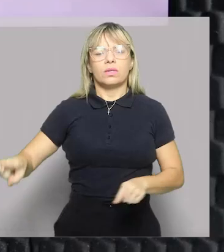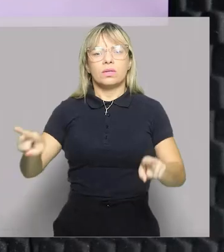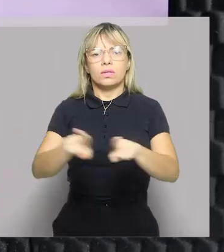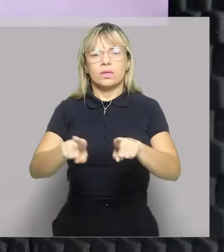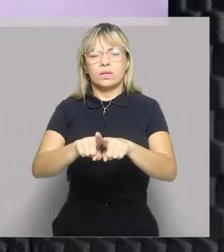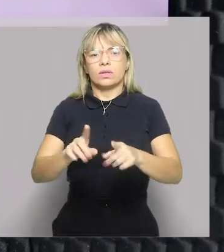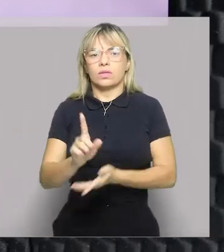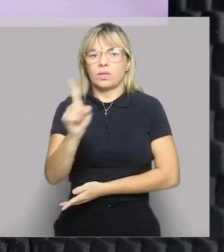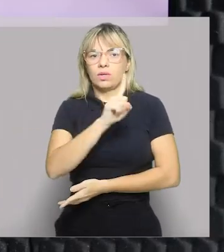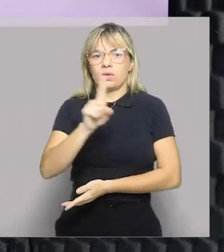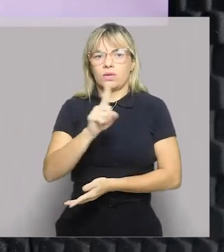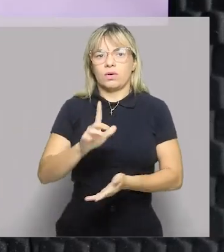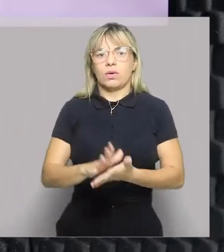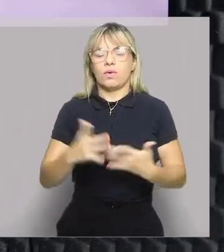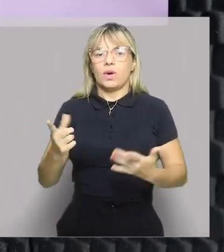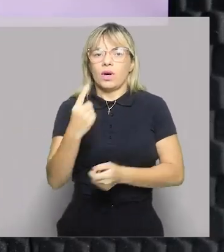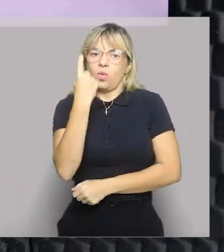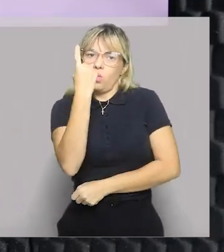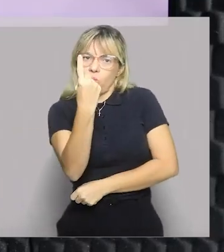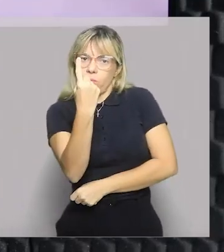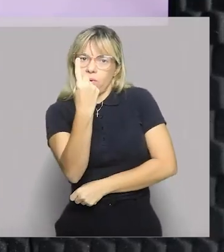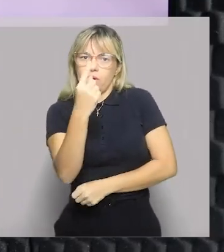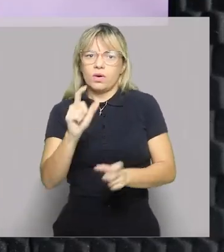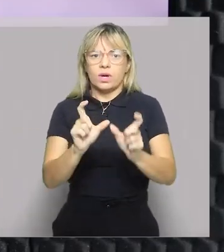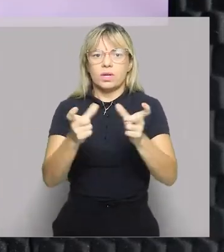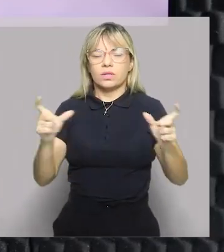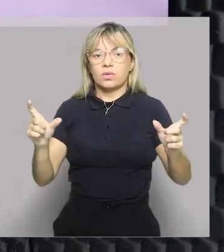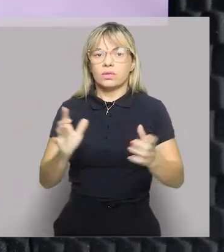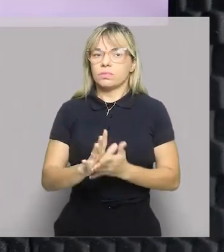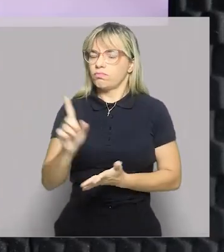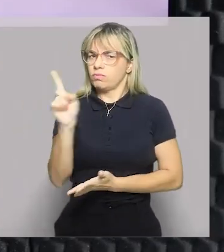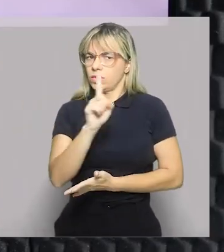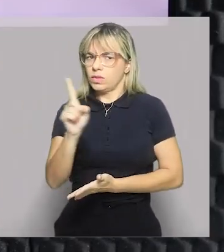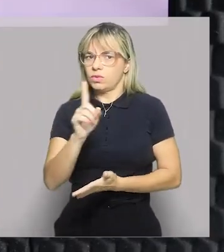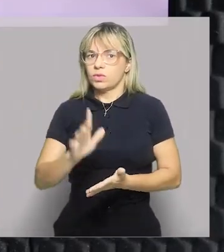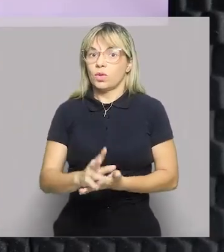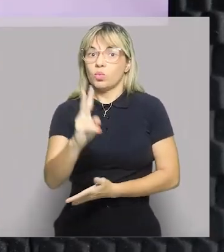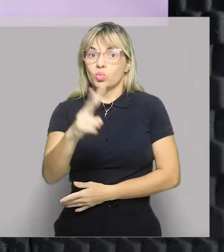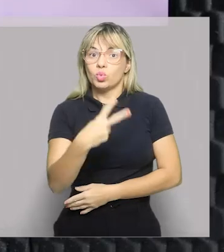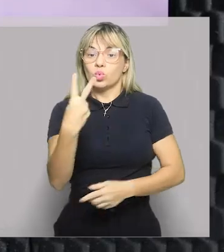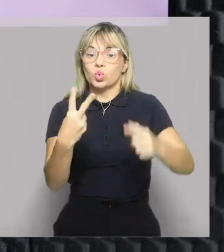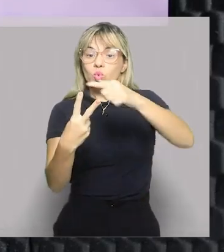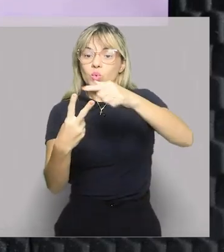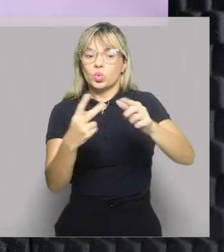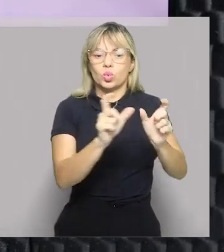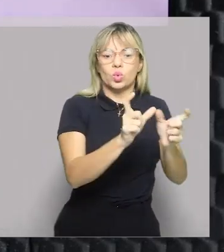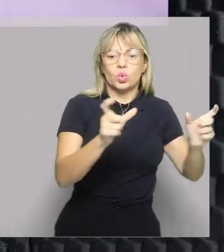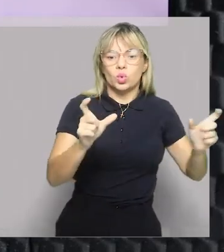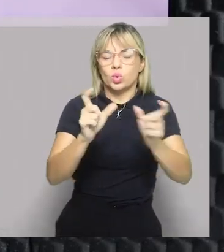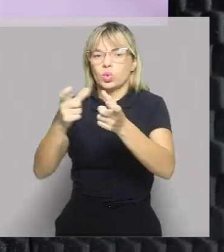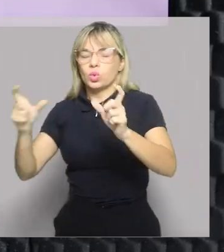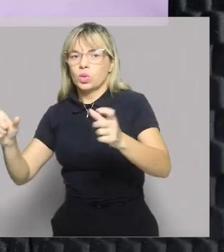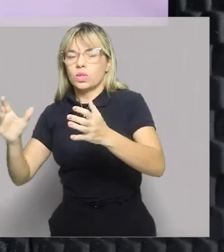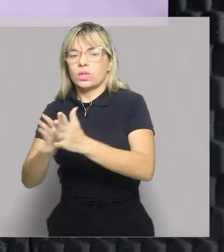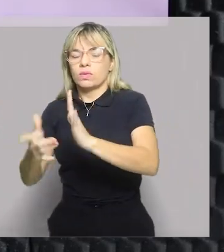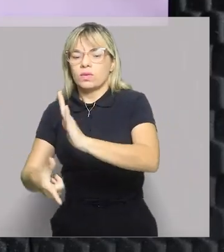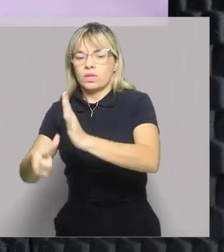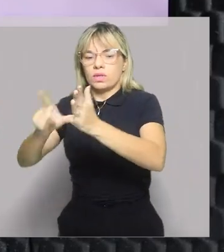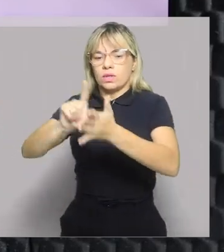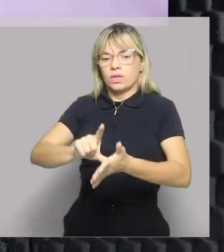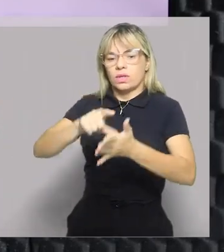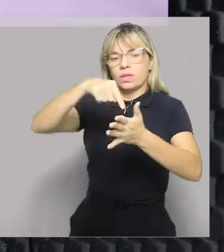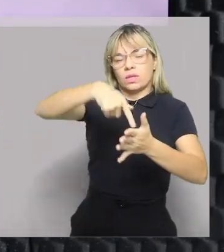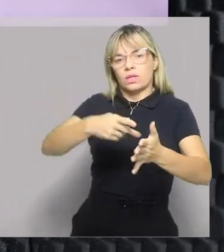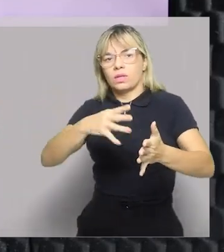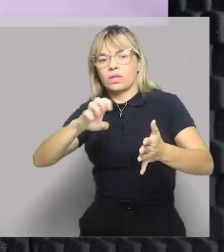uma oração, porque são duas orações, vocês percebem, né? A primeira oração, ela vai até antes do conectivo que, ele